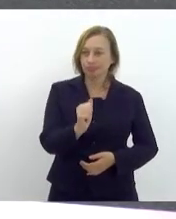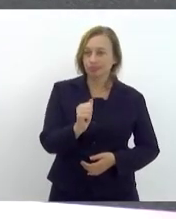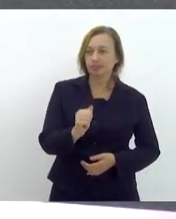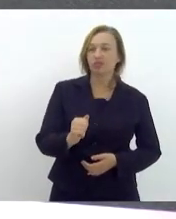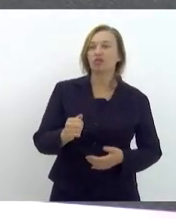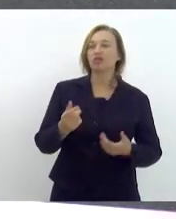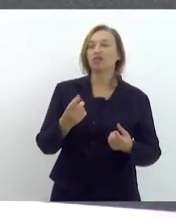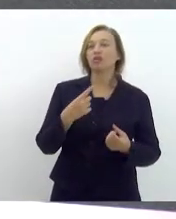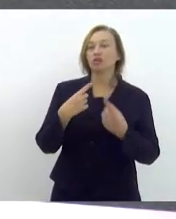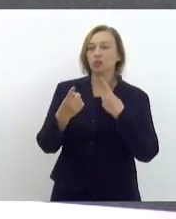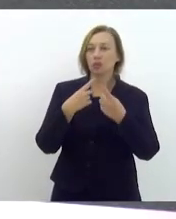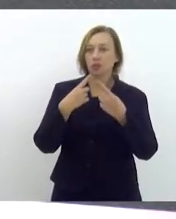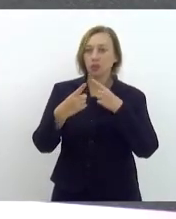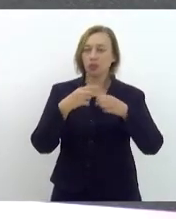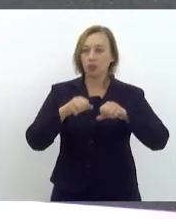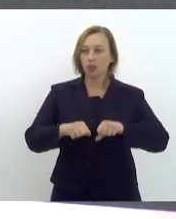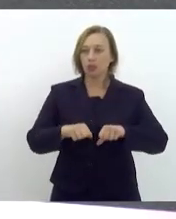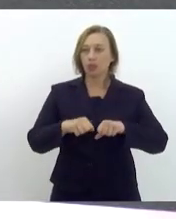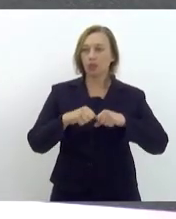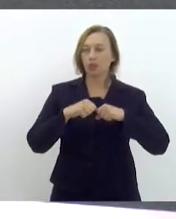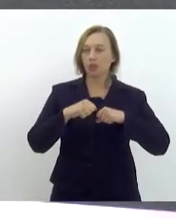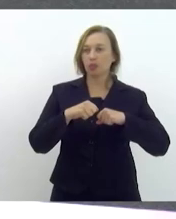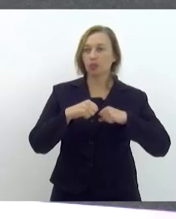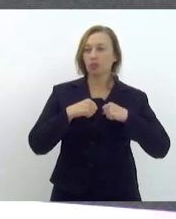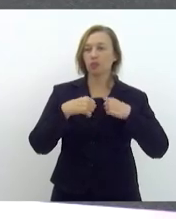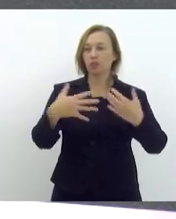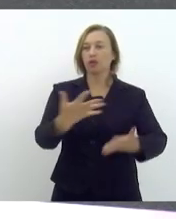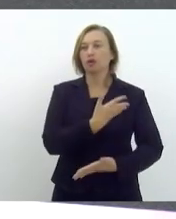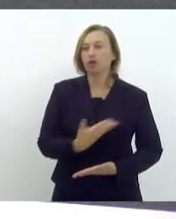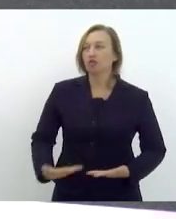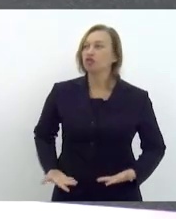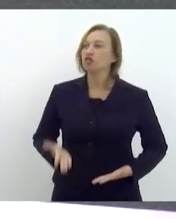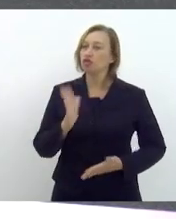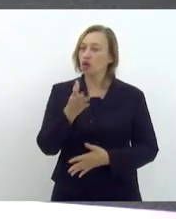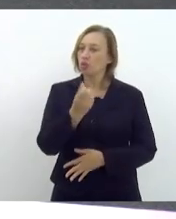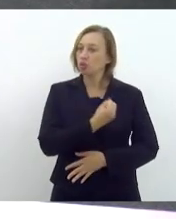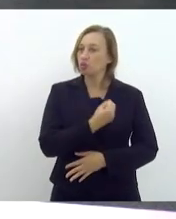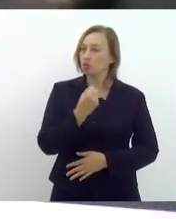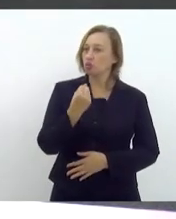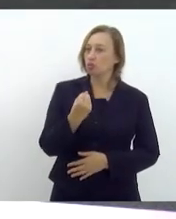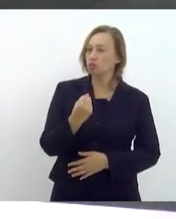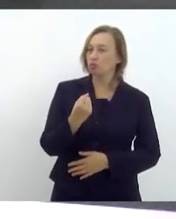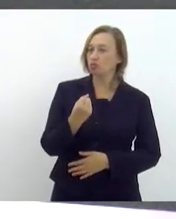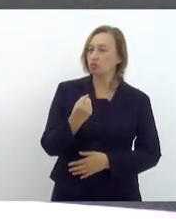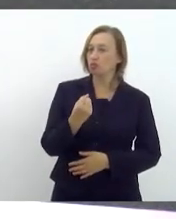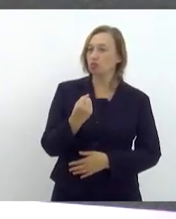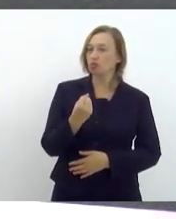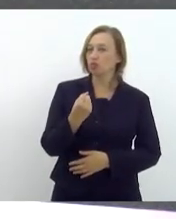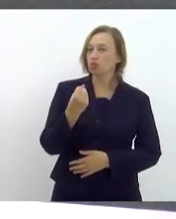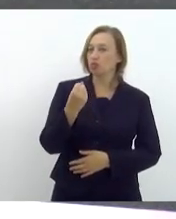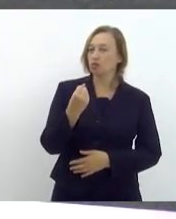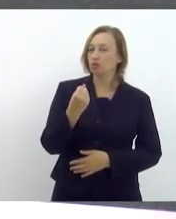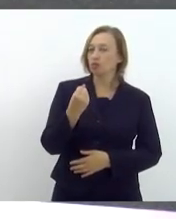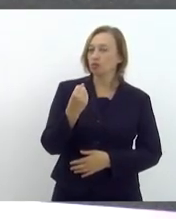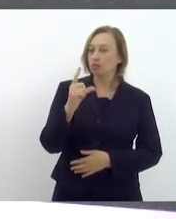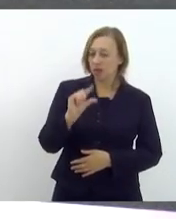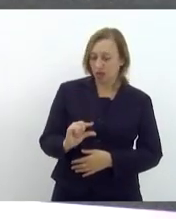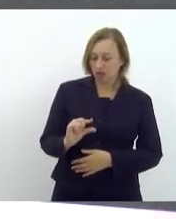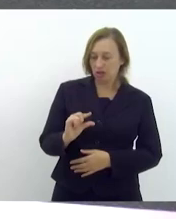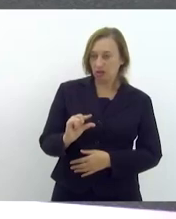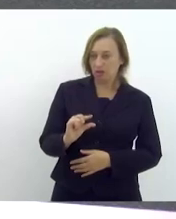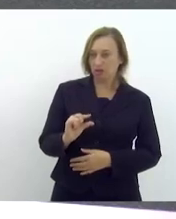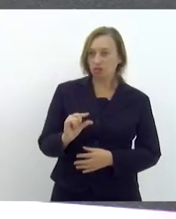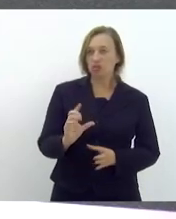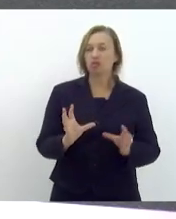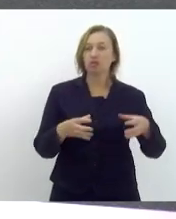audiência pública porque já há um déficit muito grande de profissionais do corpo de bombeiros para atender a população